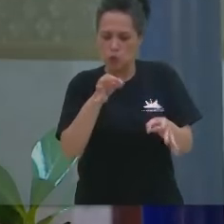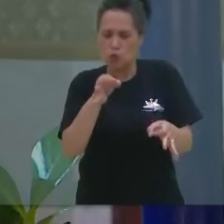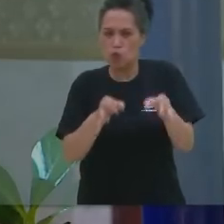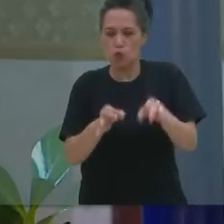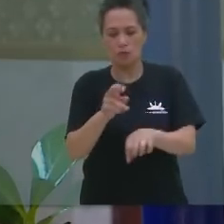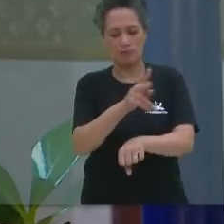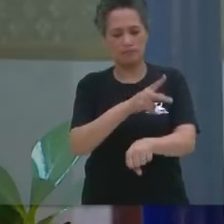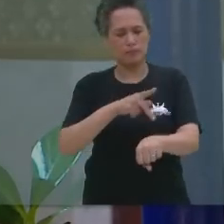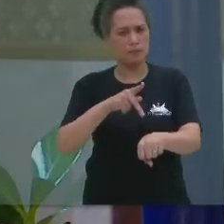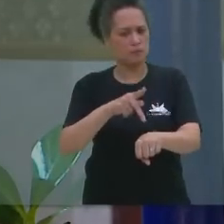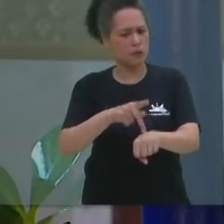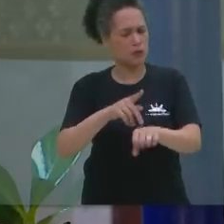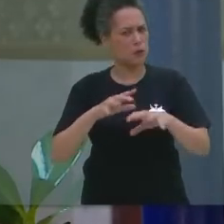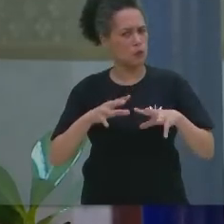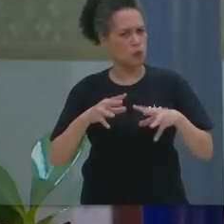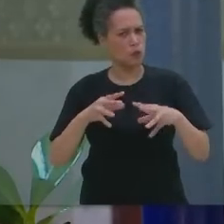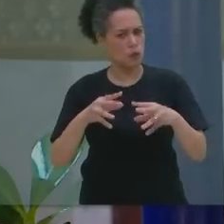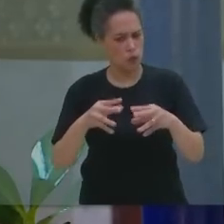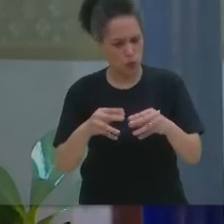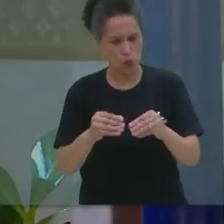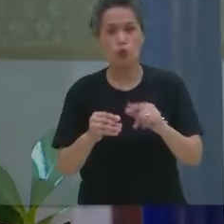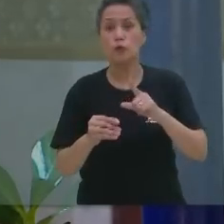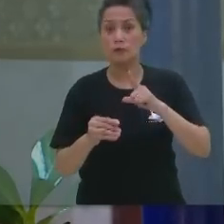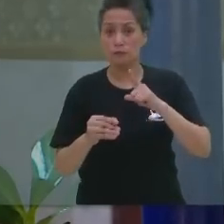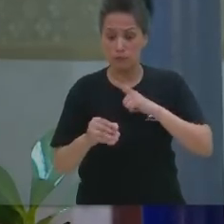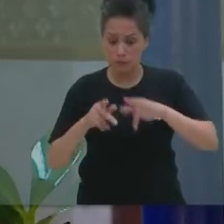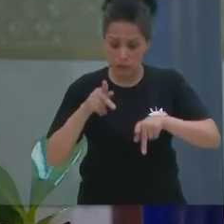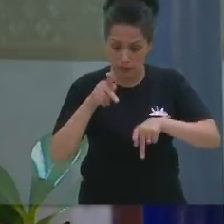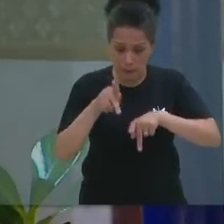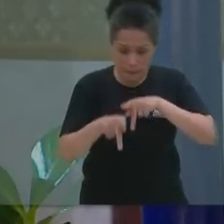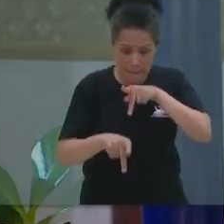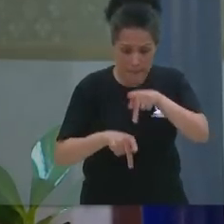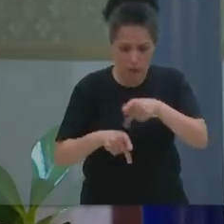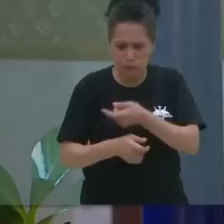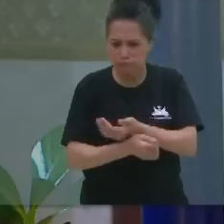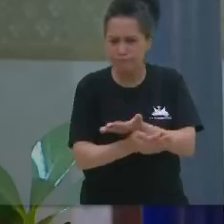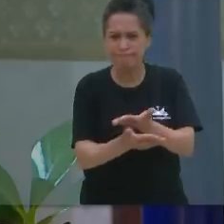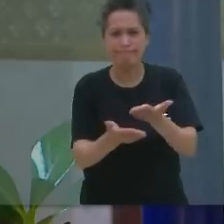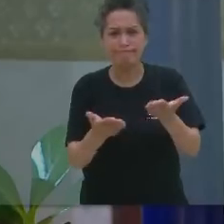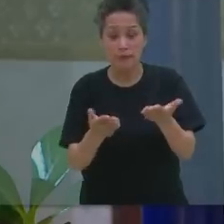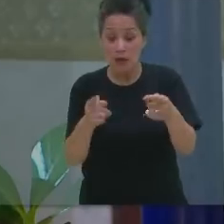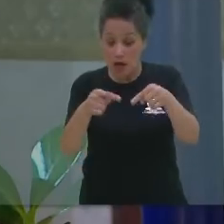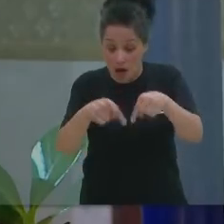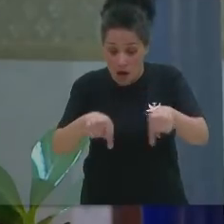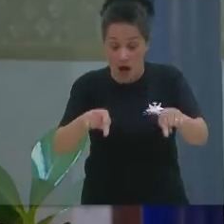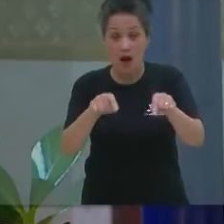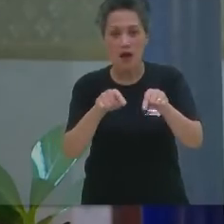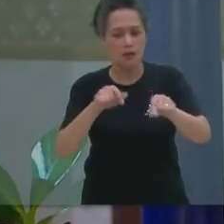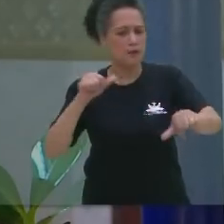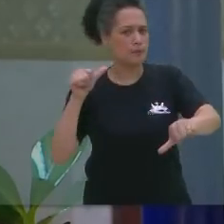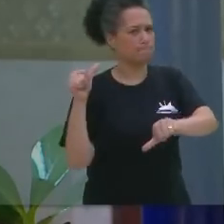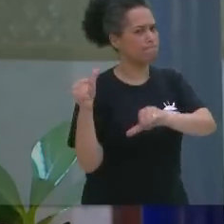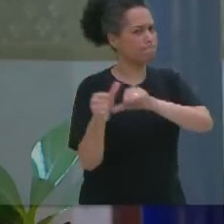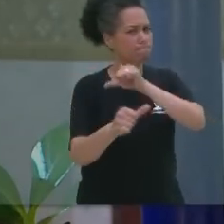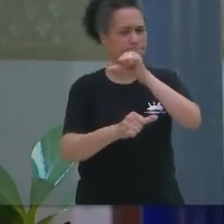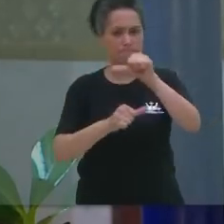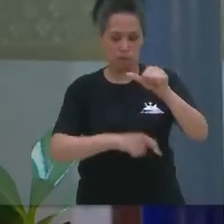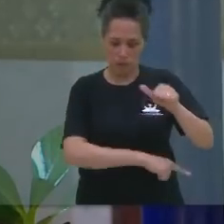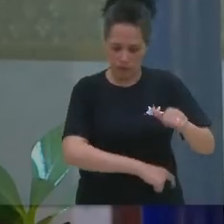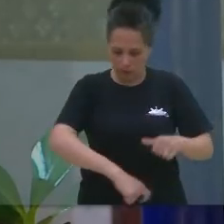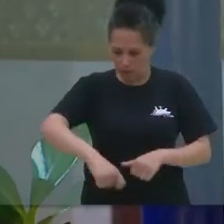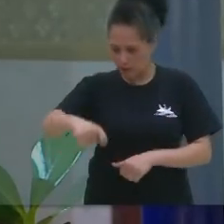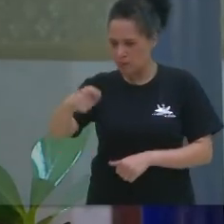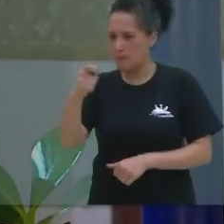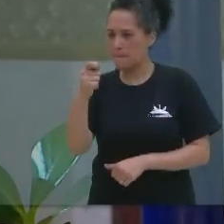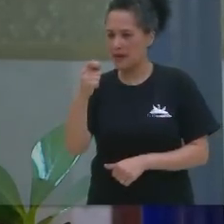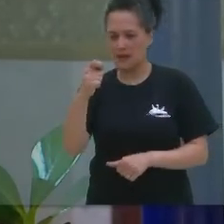nações e erguer numerosos povos. Estes transformarão suas espadas em